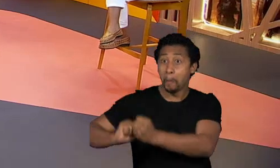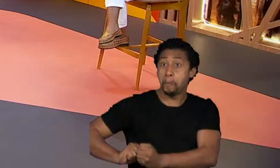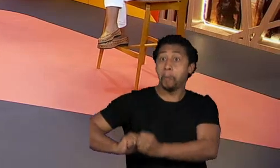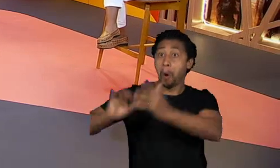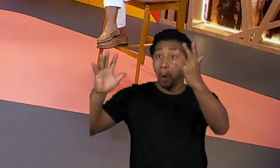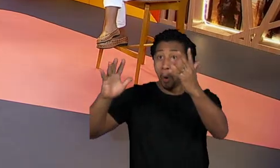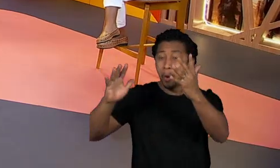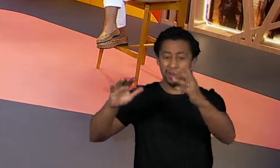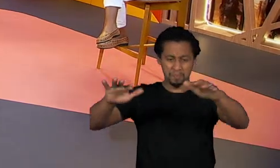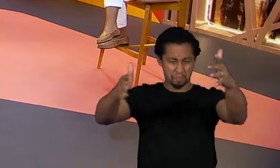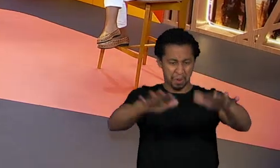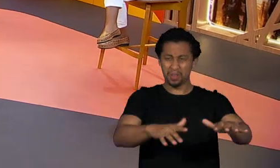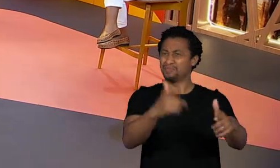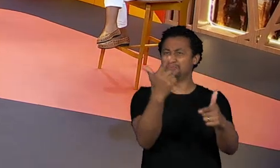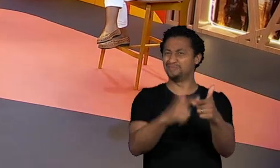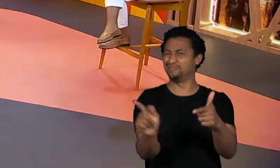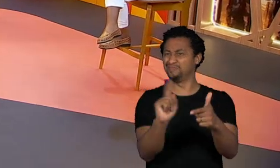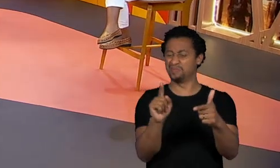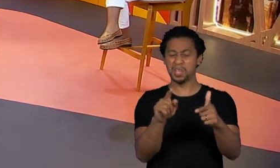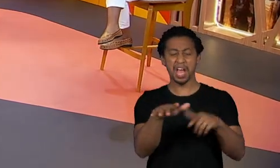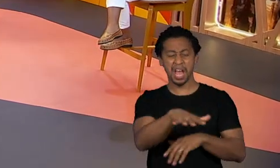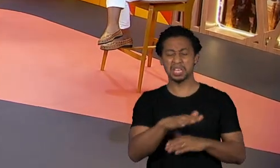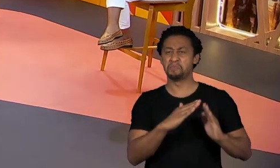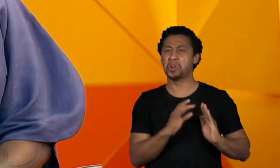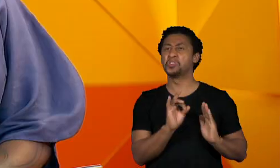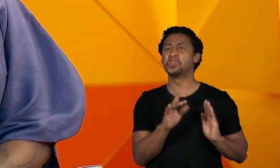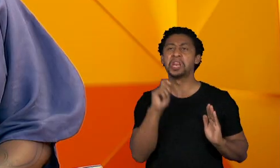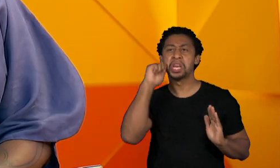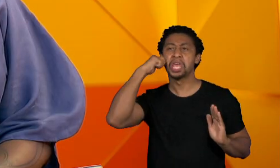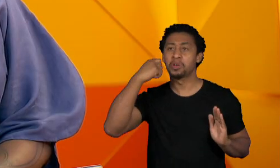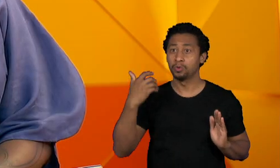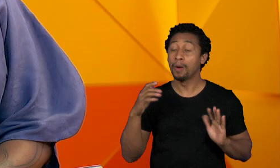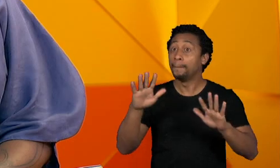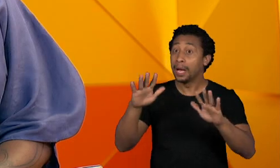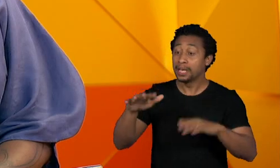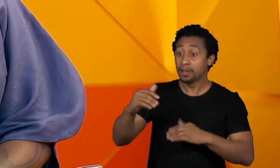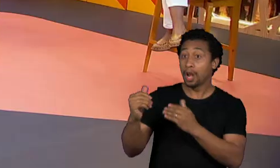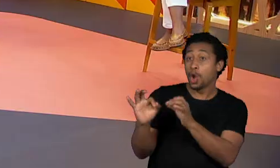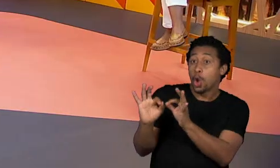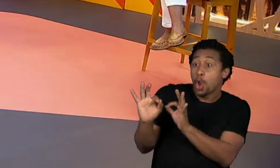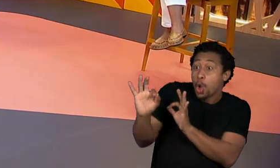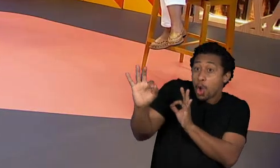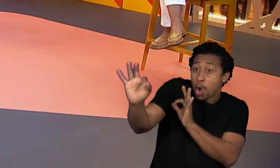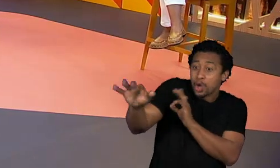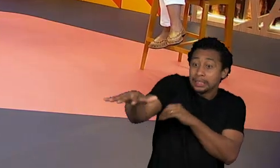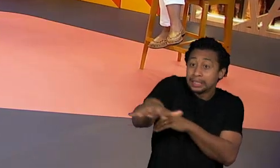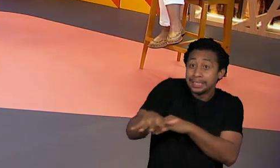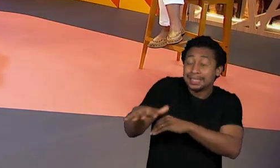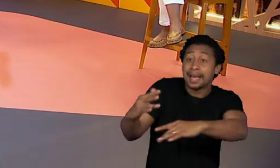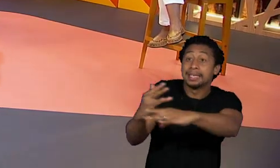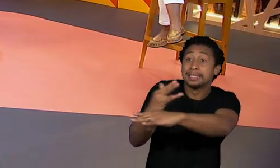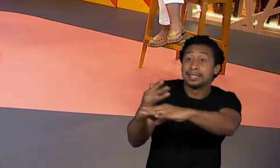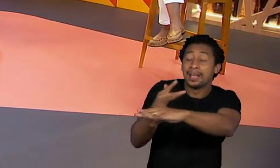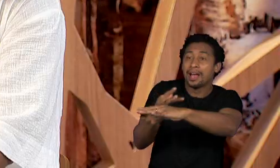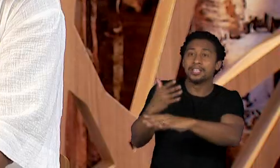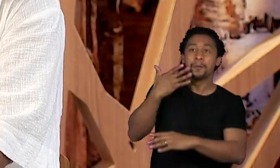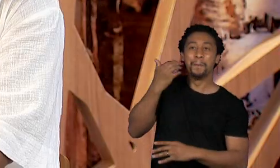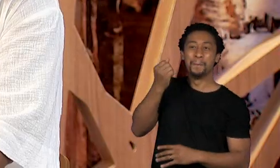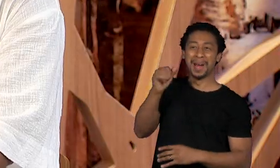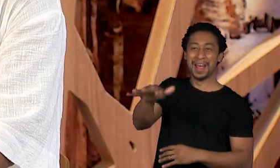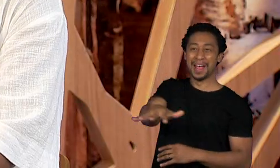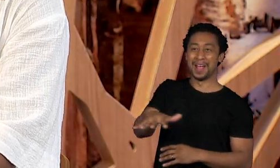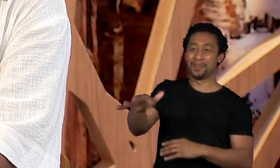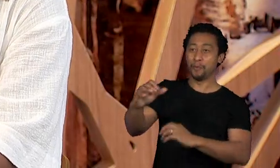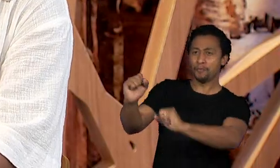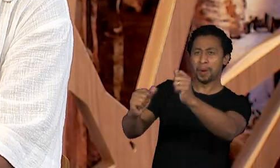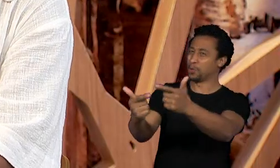fazia parte da cidade. Na cidade morava elite. Modernização da cidade significa tirar preto. Aí,